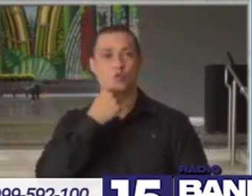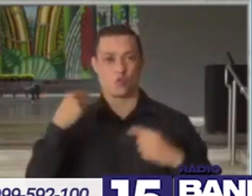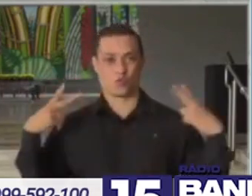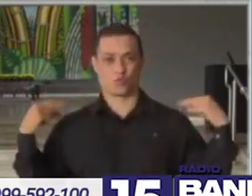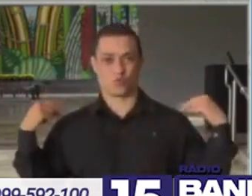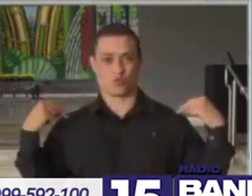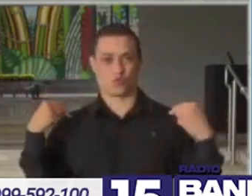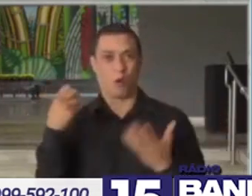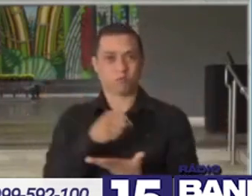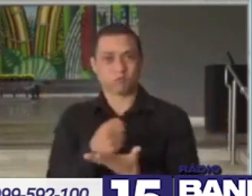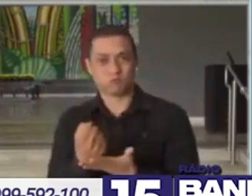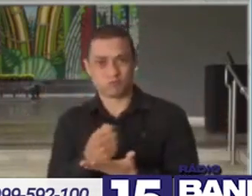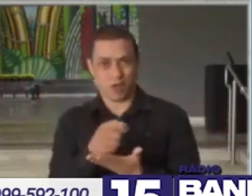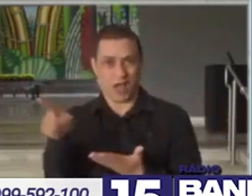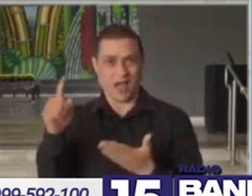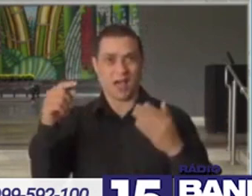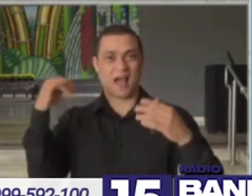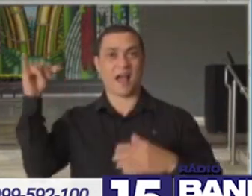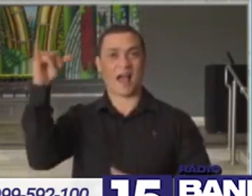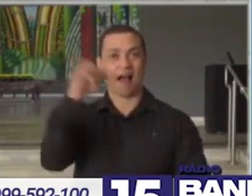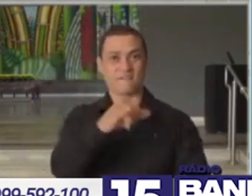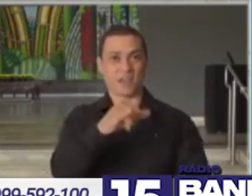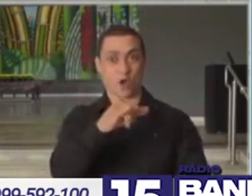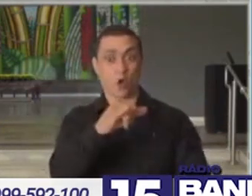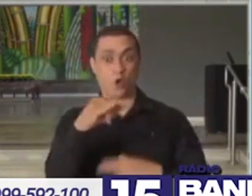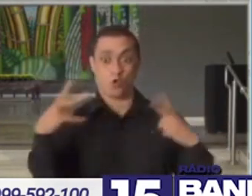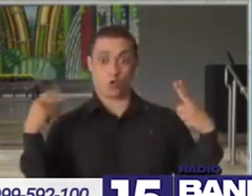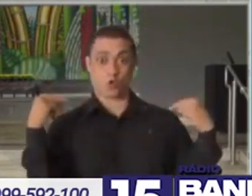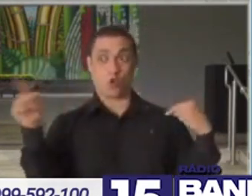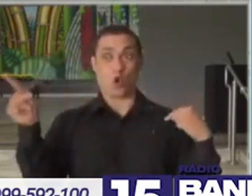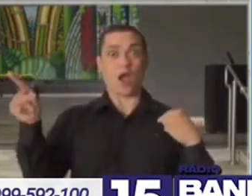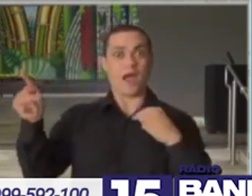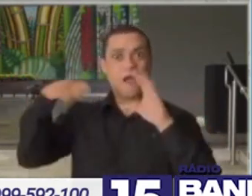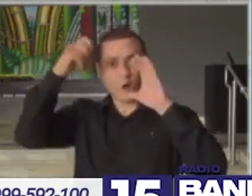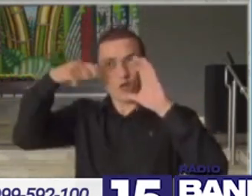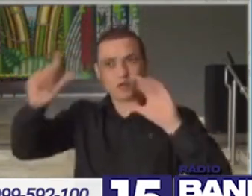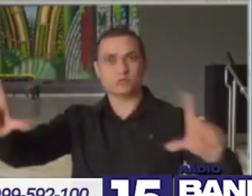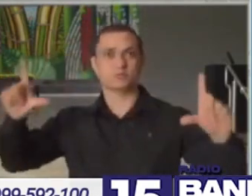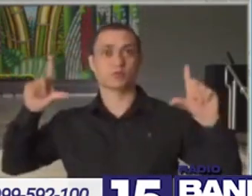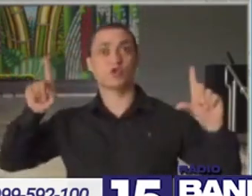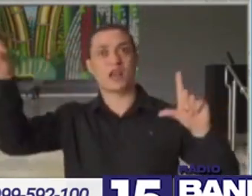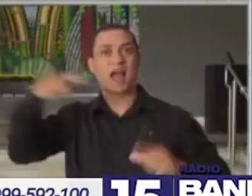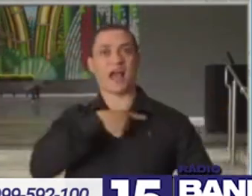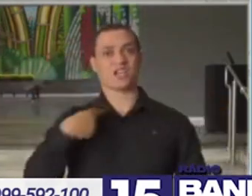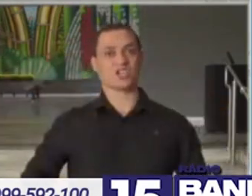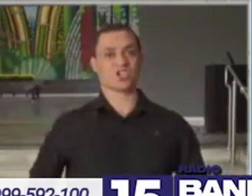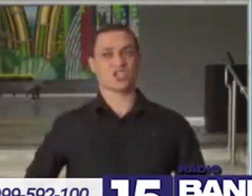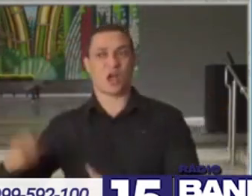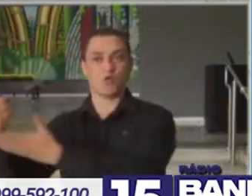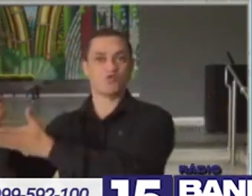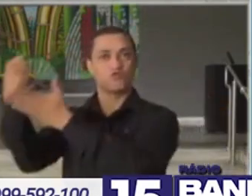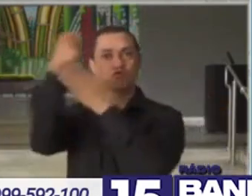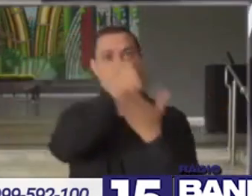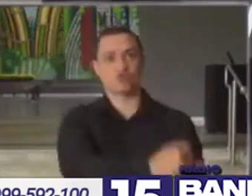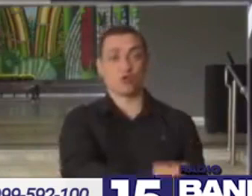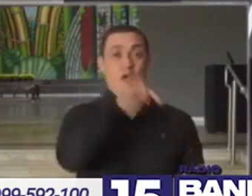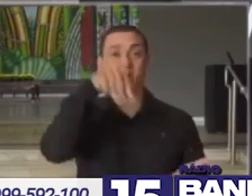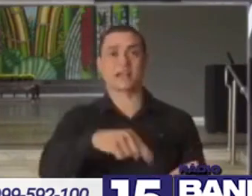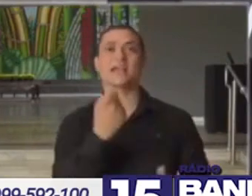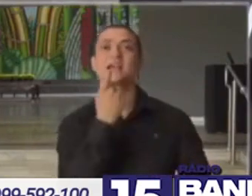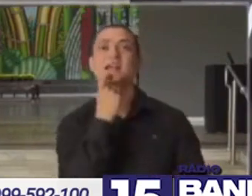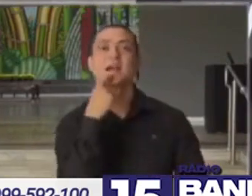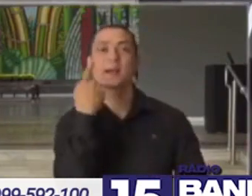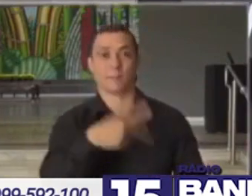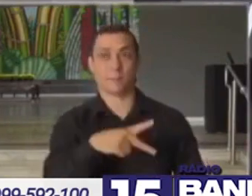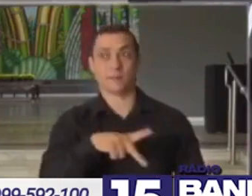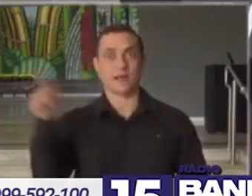Brasil. Quero exibir agora imagens em tempo real da rota do avião da Latam, avião que está trazendo a